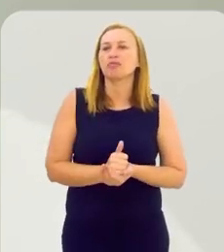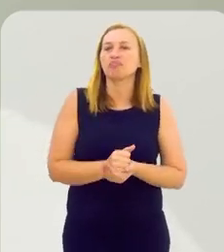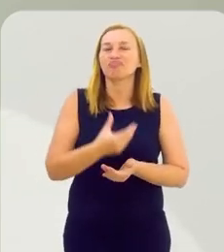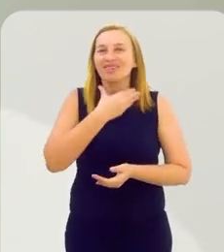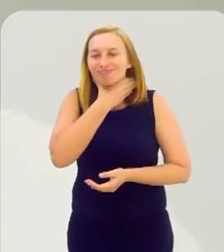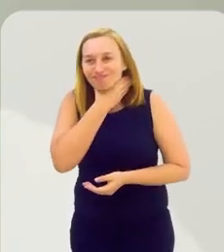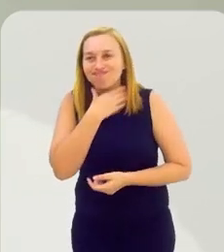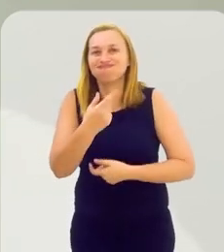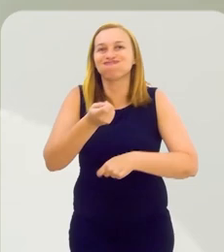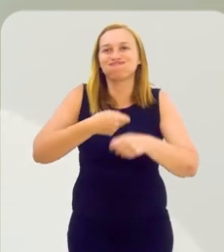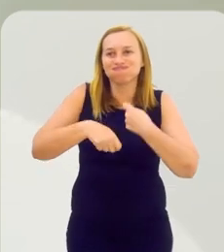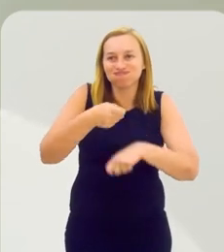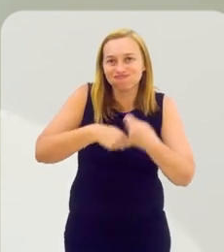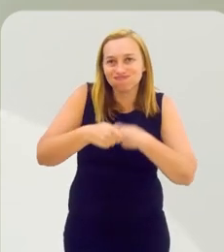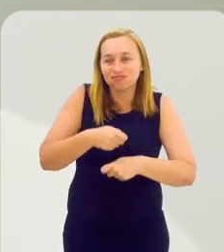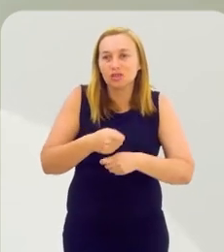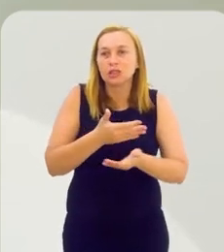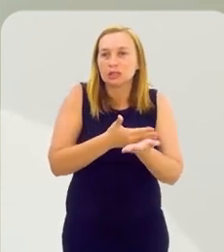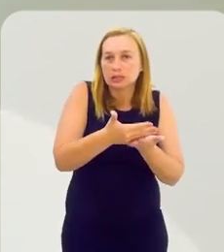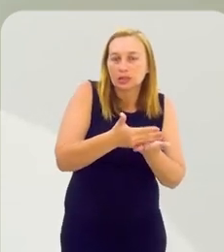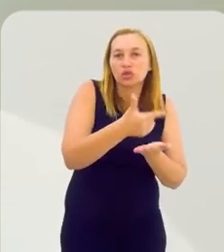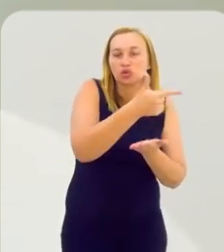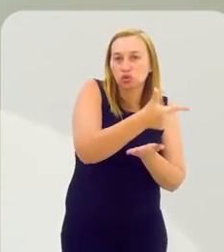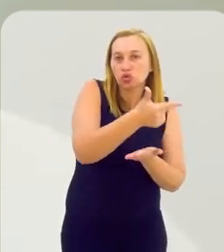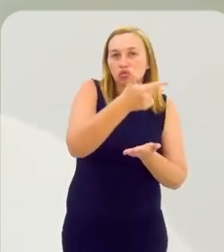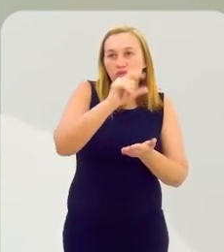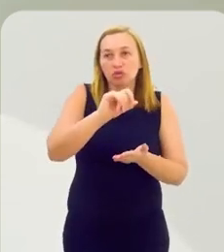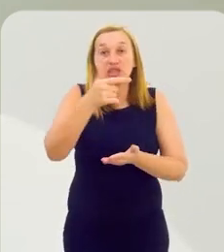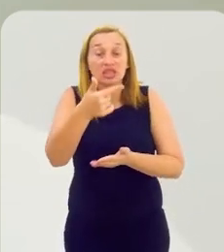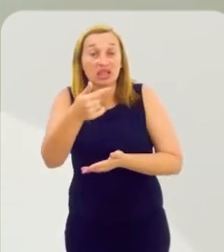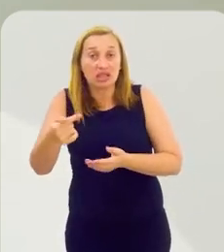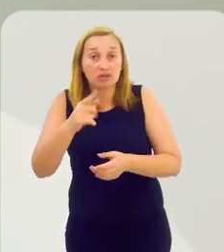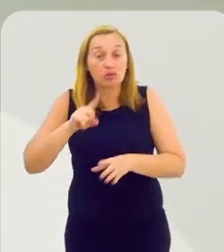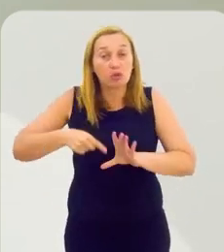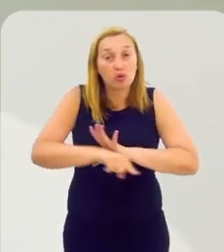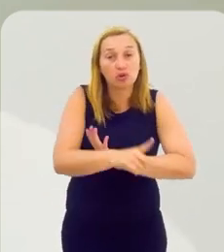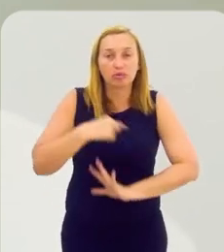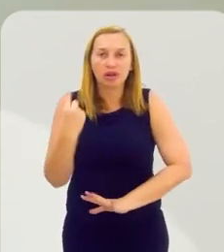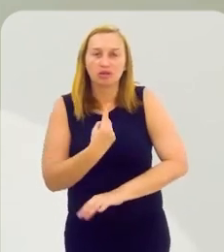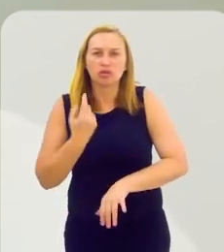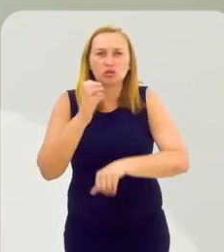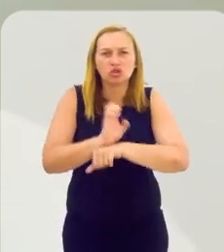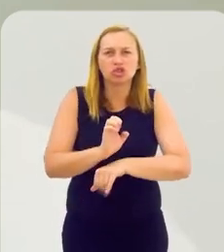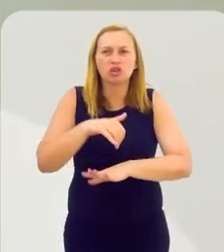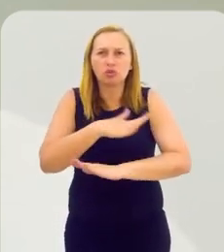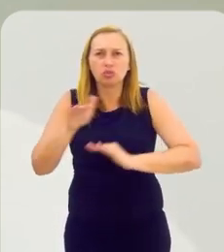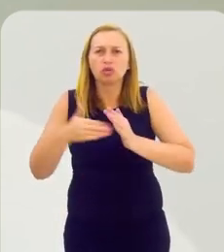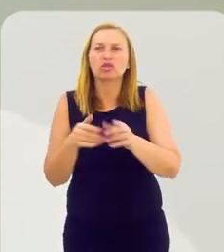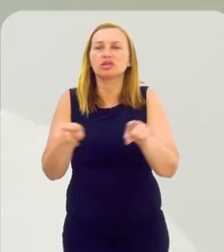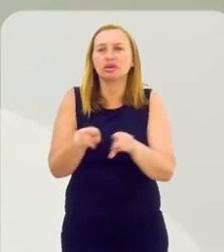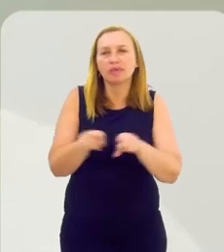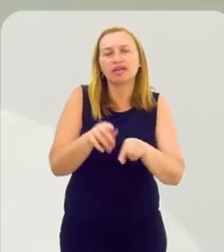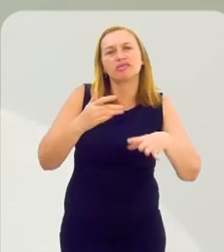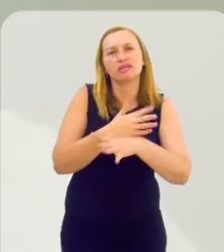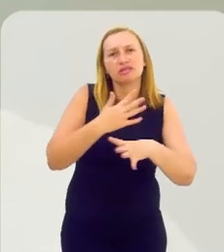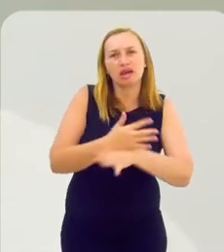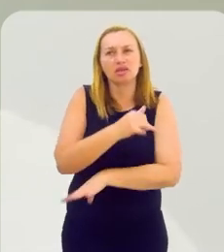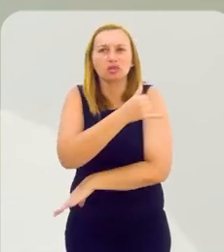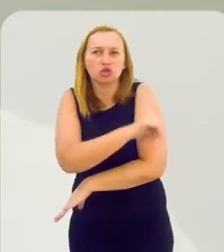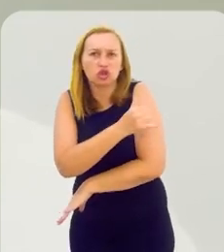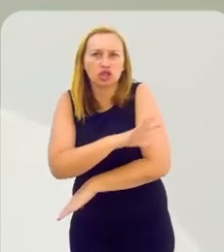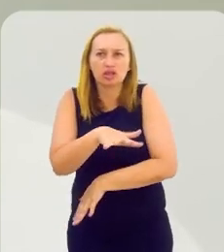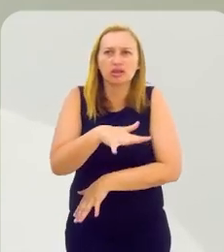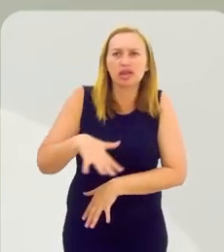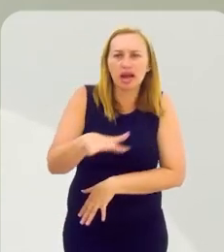rescaldo de uma crise econômica que começa ali em 2017, e que foi muito profunda para a gente, no estado como um todo e também na cidade do Rio de